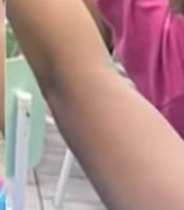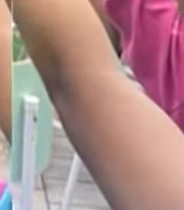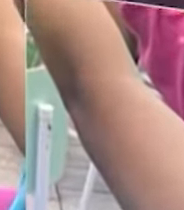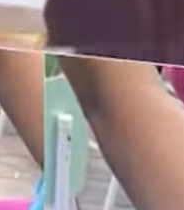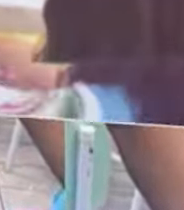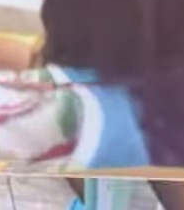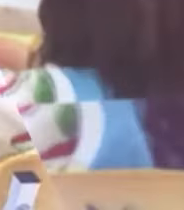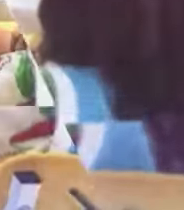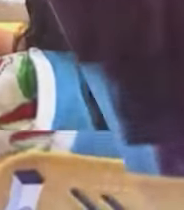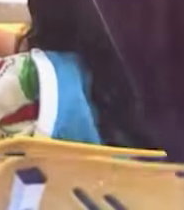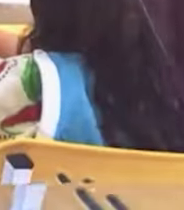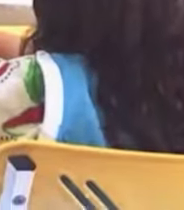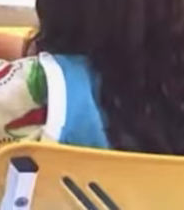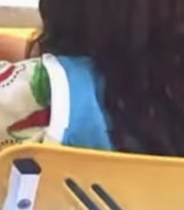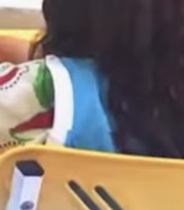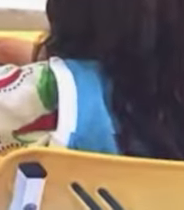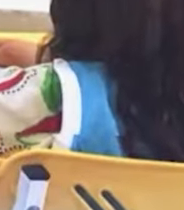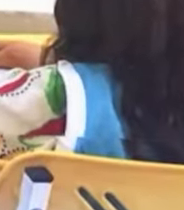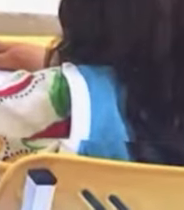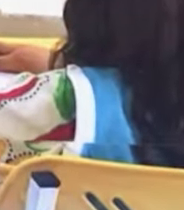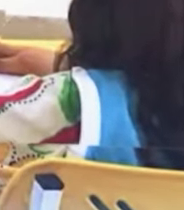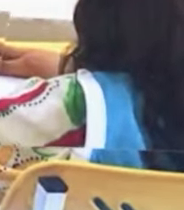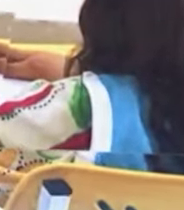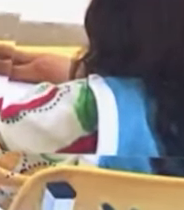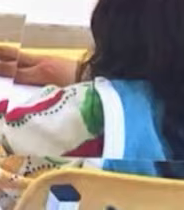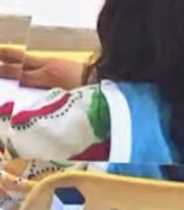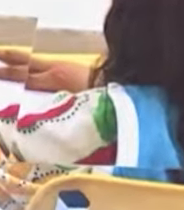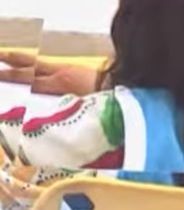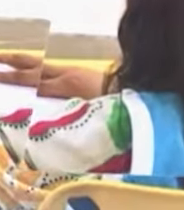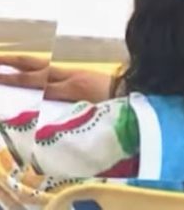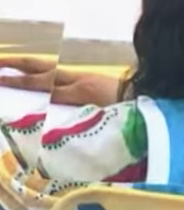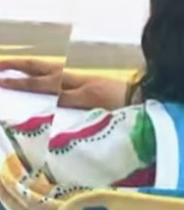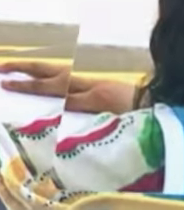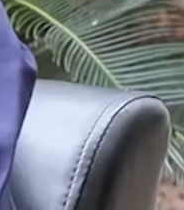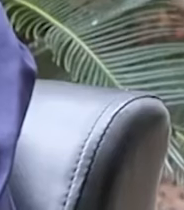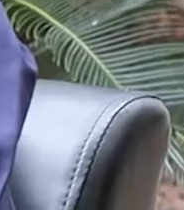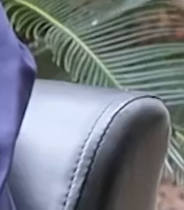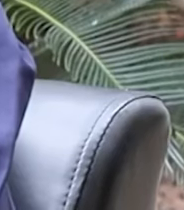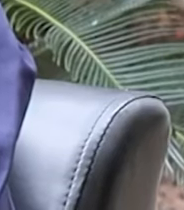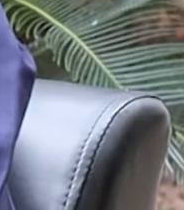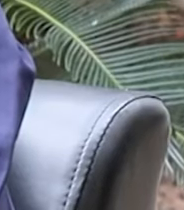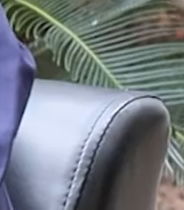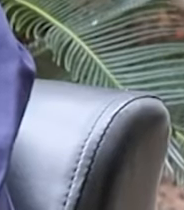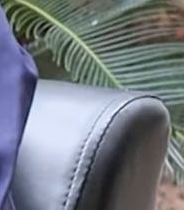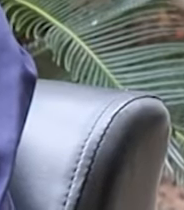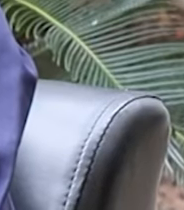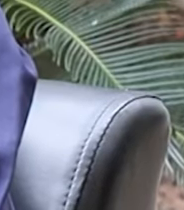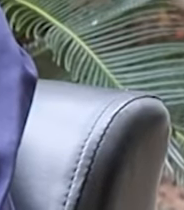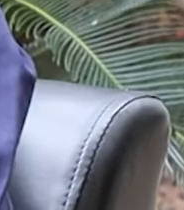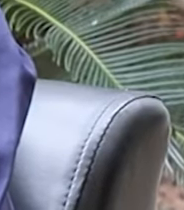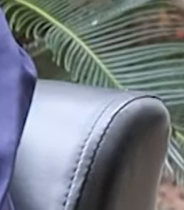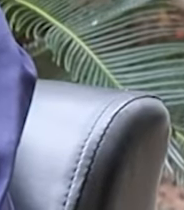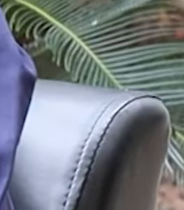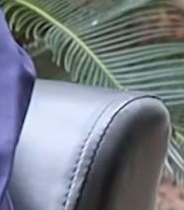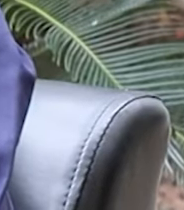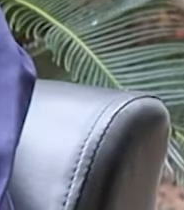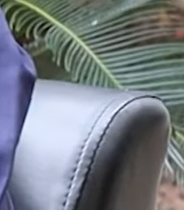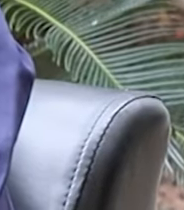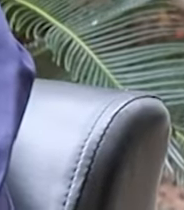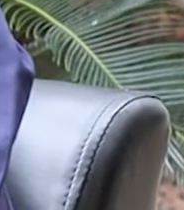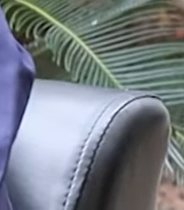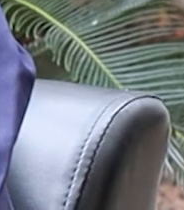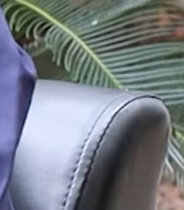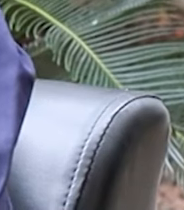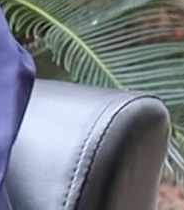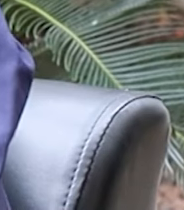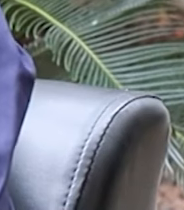Eu fui convidada para vir para a IBI, né? E, na verdade, eu nem tinha vontade. Eu